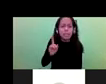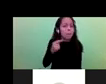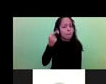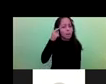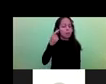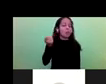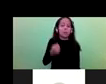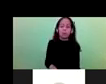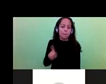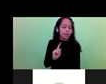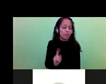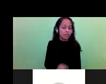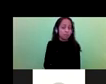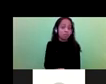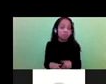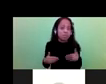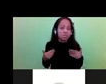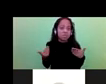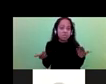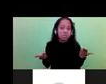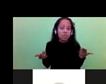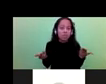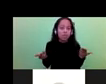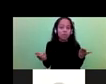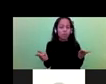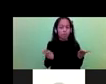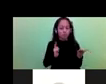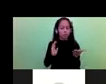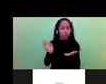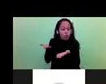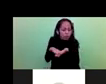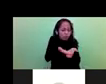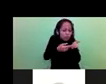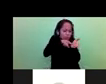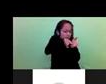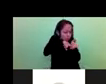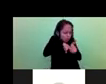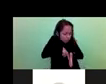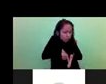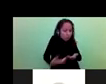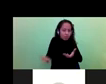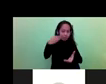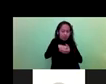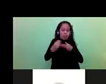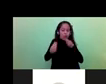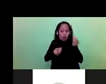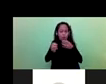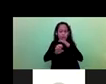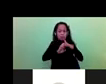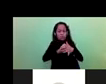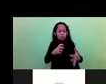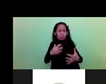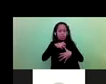Não há necessidade. Eles já fizeram estudos internos do